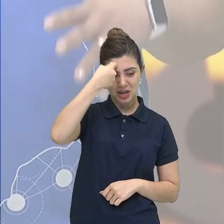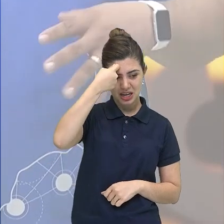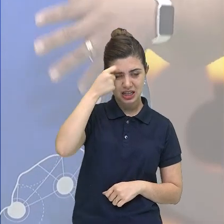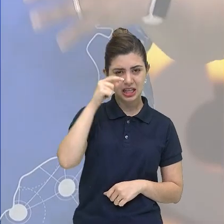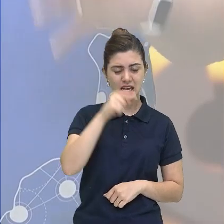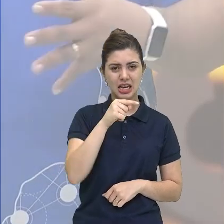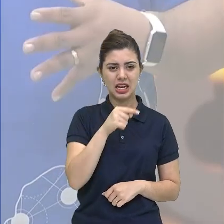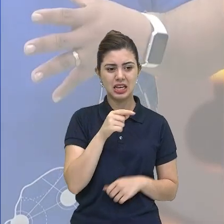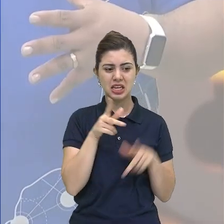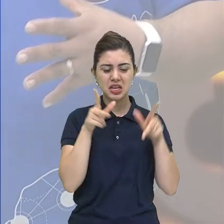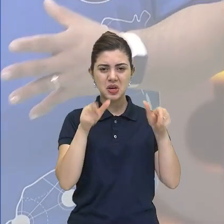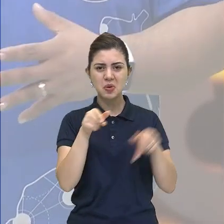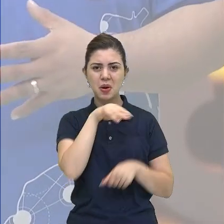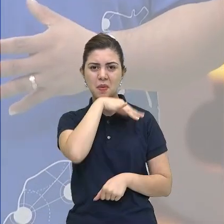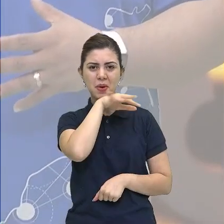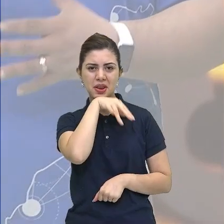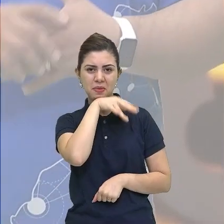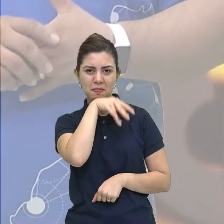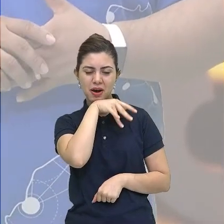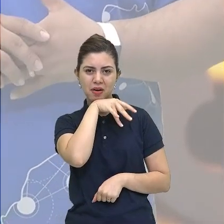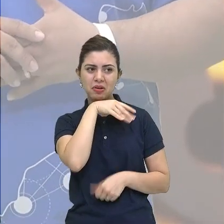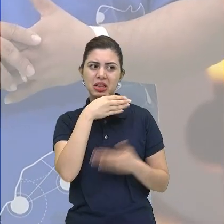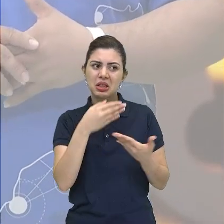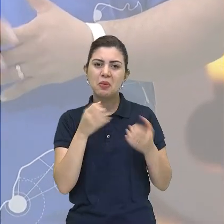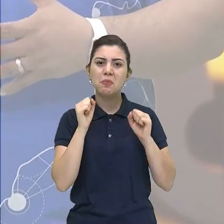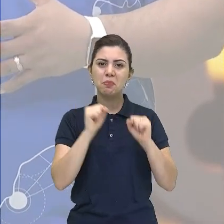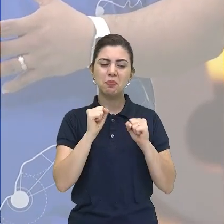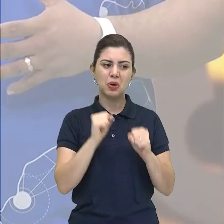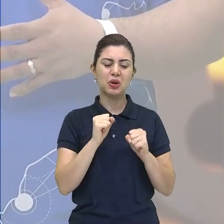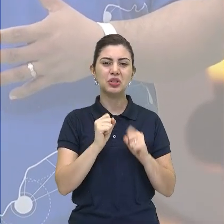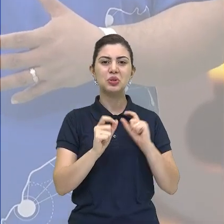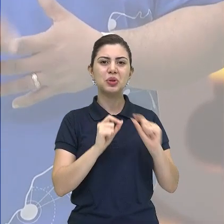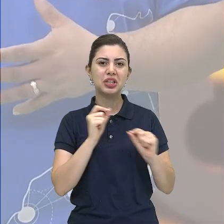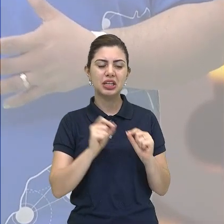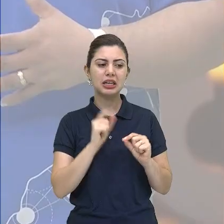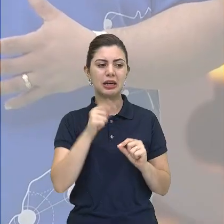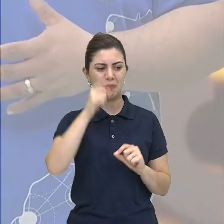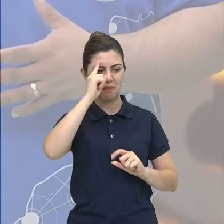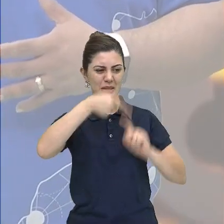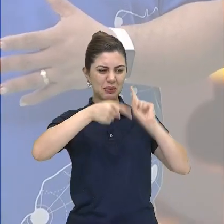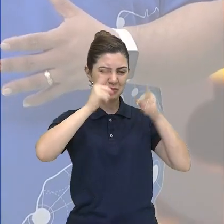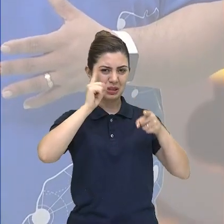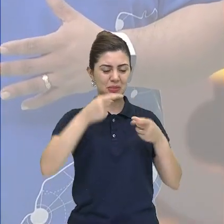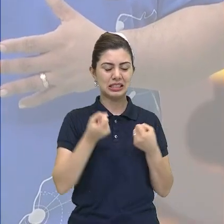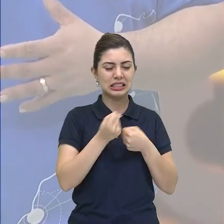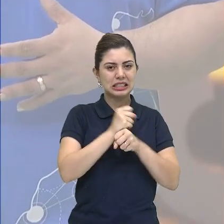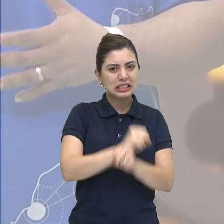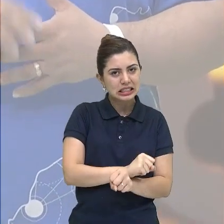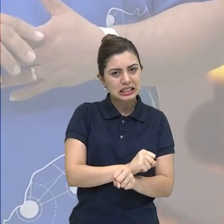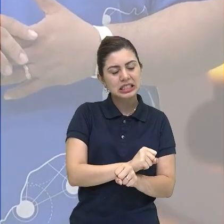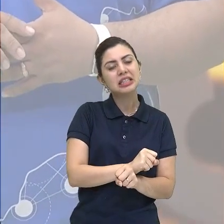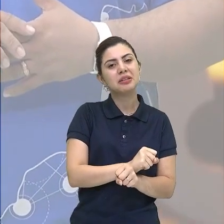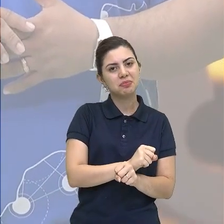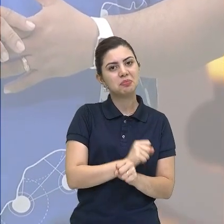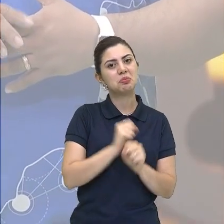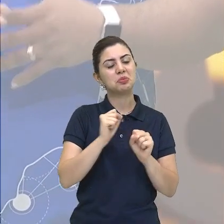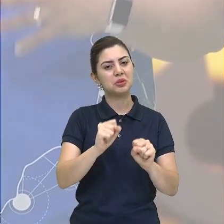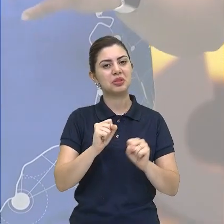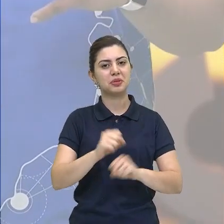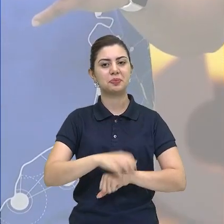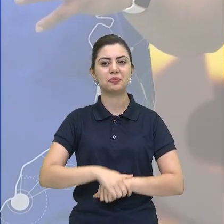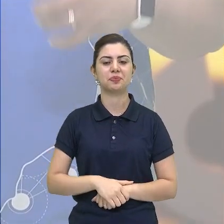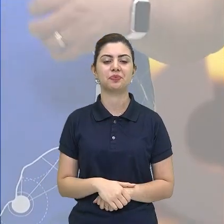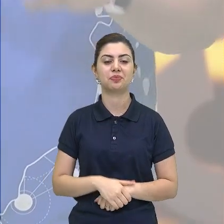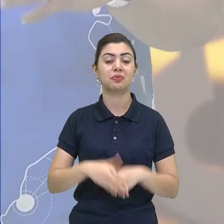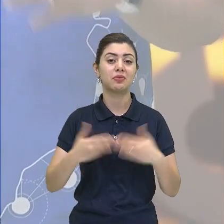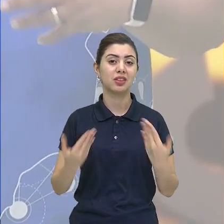comparado a um animal, ele pode ser domesticado, ele pode ser dominado e usado para a finalidade que se quiser. Então era